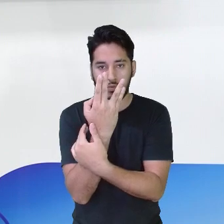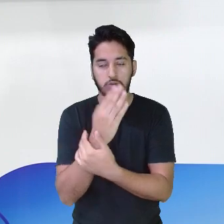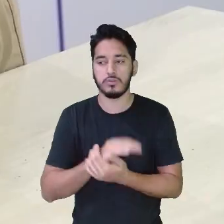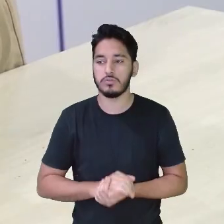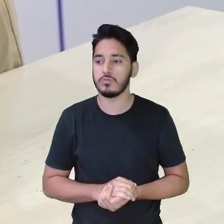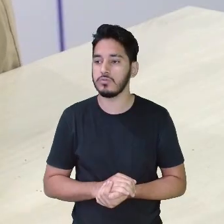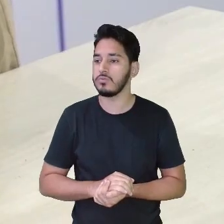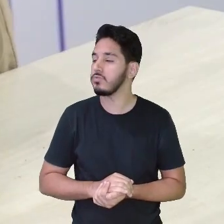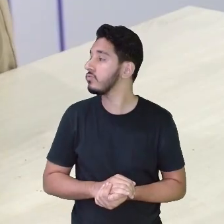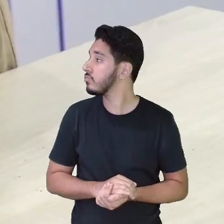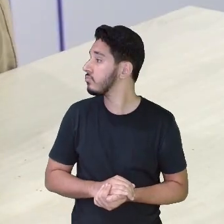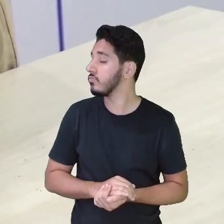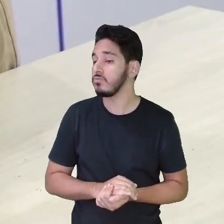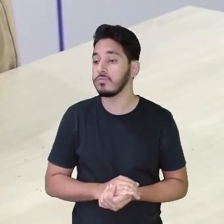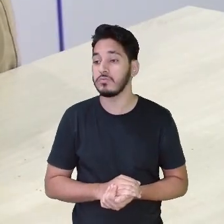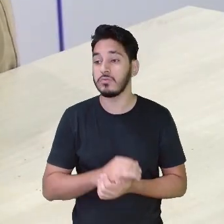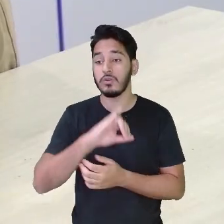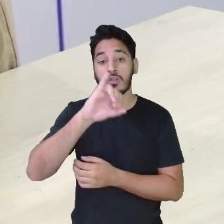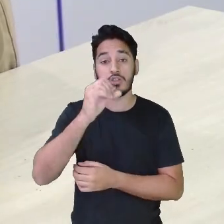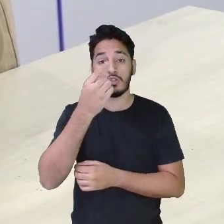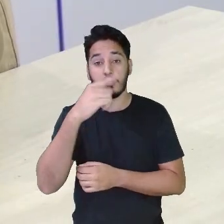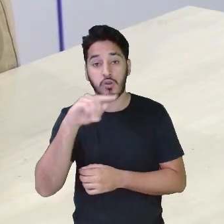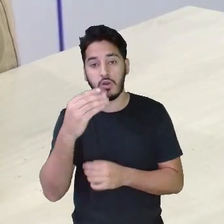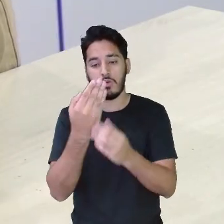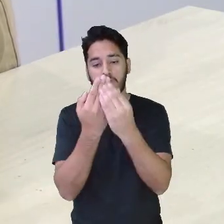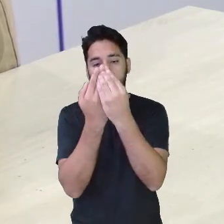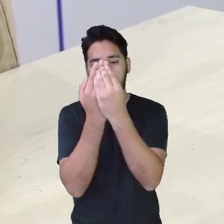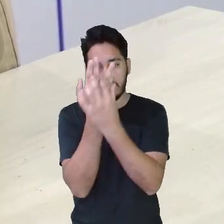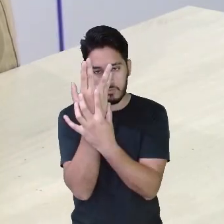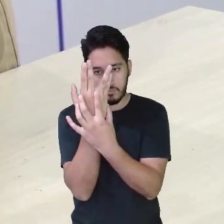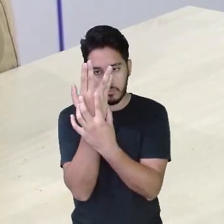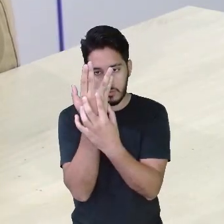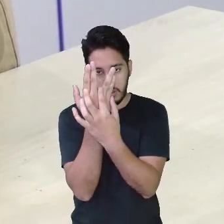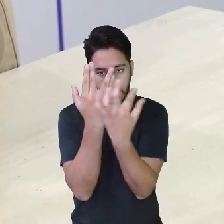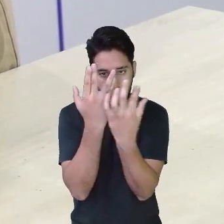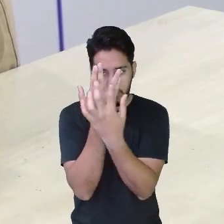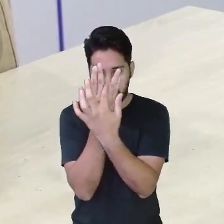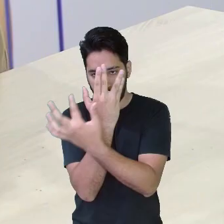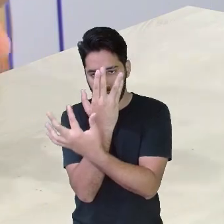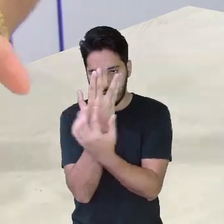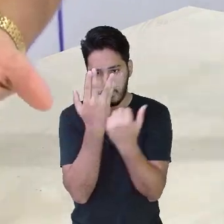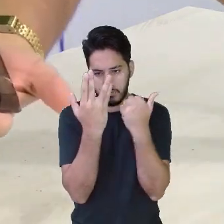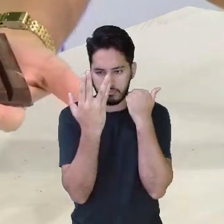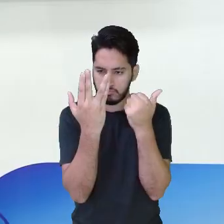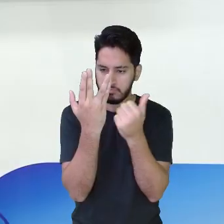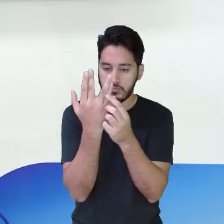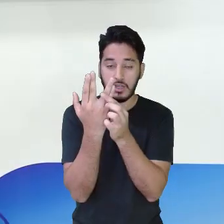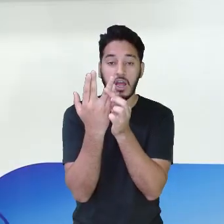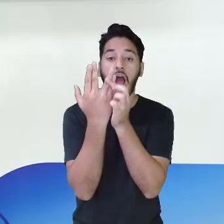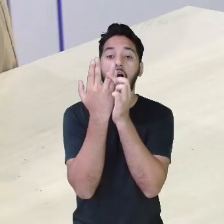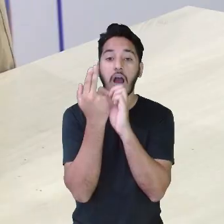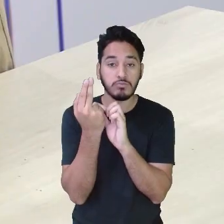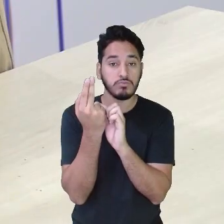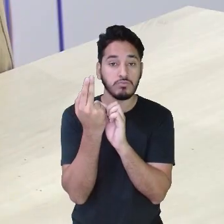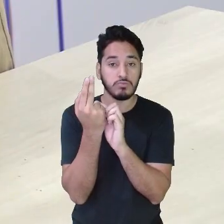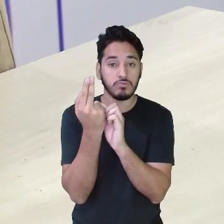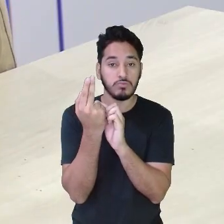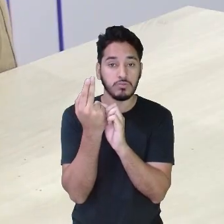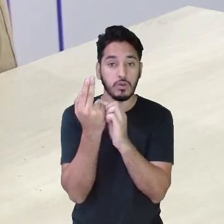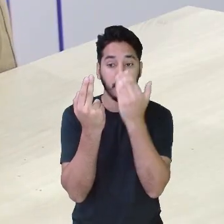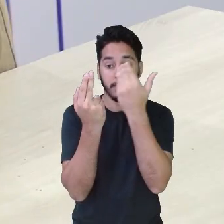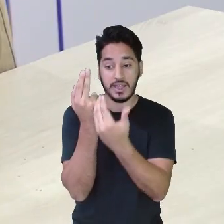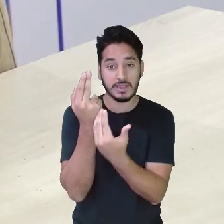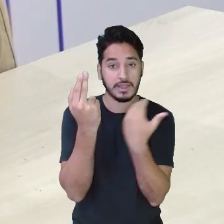foco. João dividiu em 2 partes, olha aqui, 2 partes. Ele comeu metade,